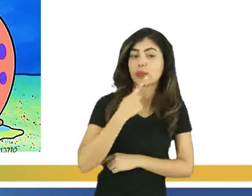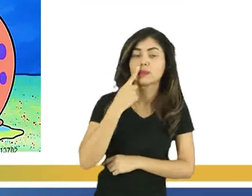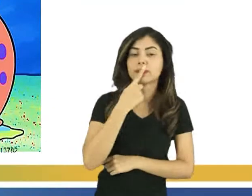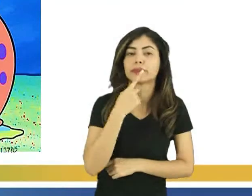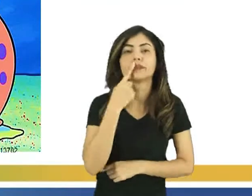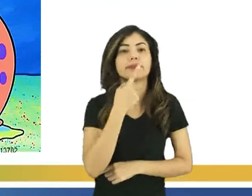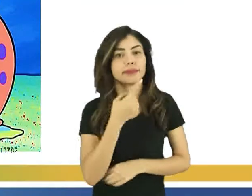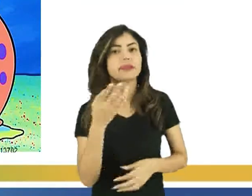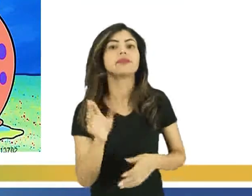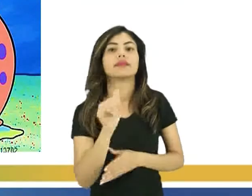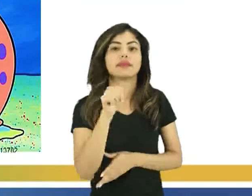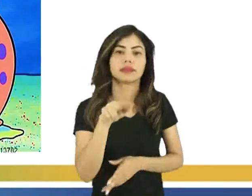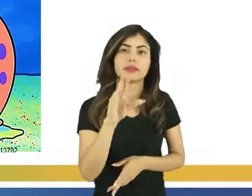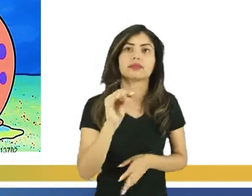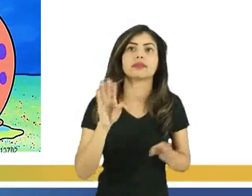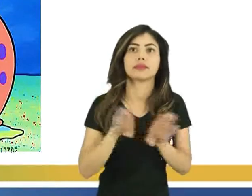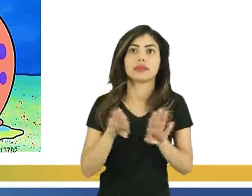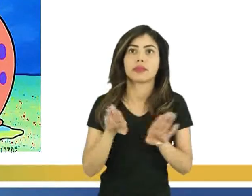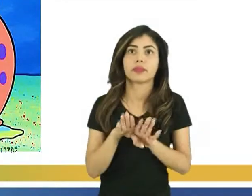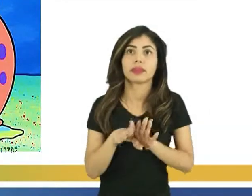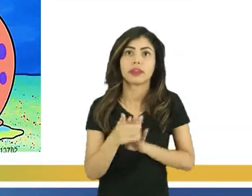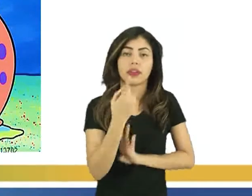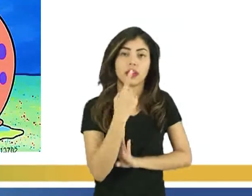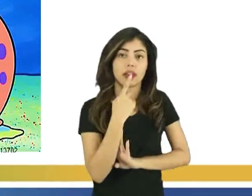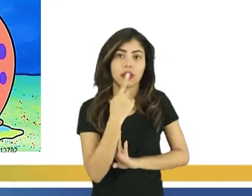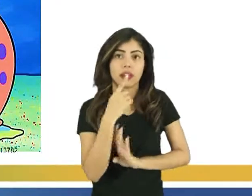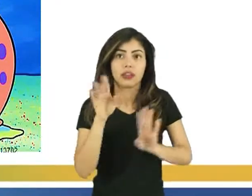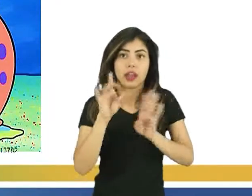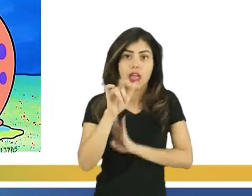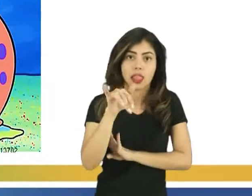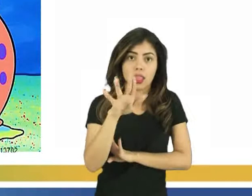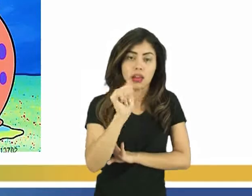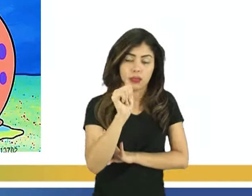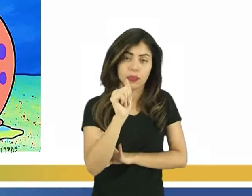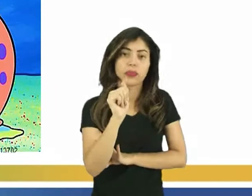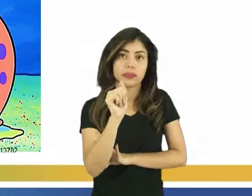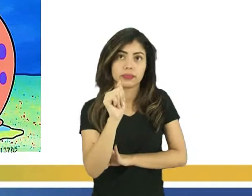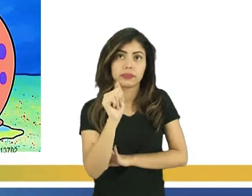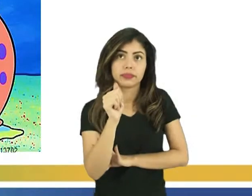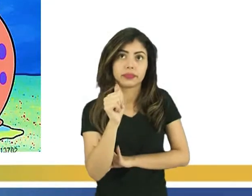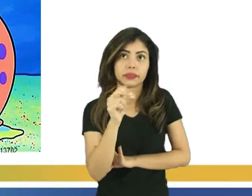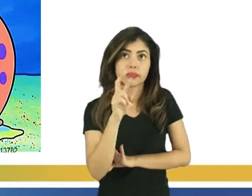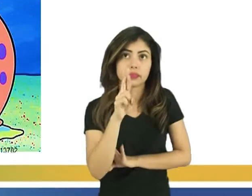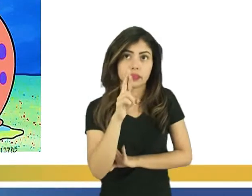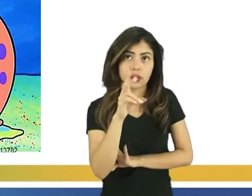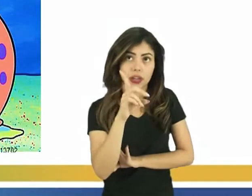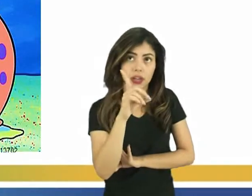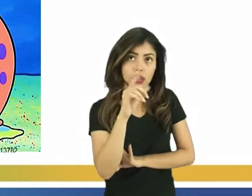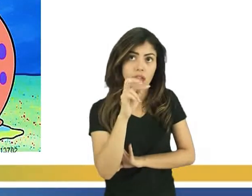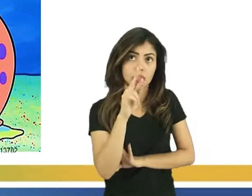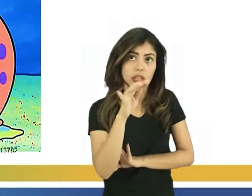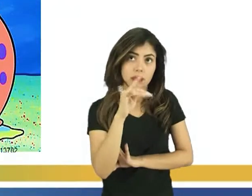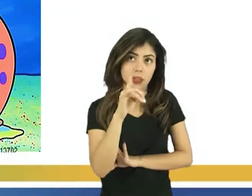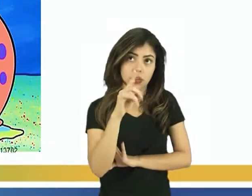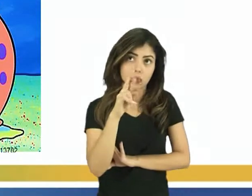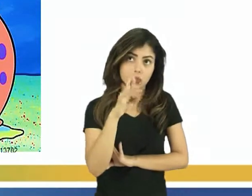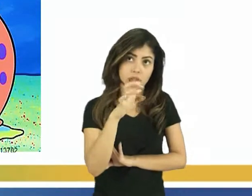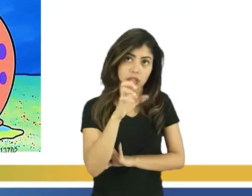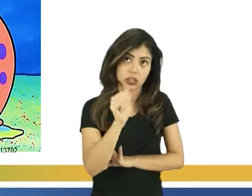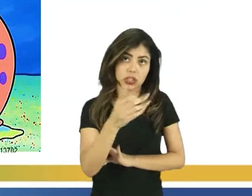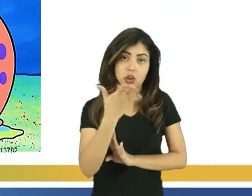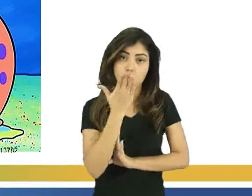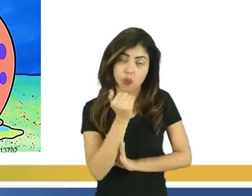ânus. Tem a língua que tem uma estrutura específica chamada de rádula, que serve para raspar os alimentos